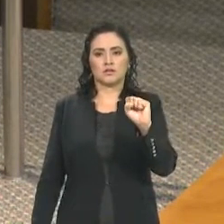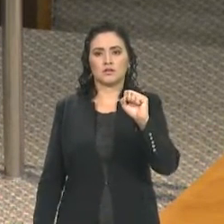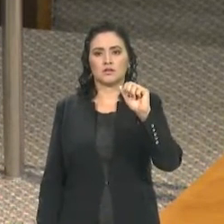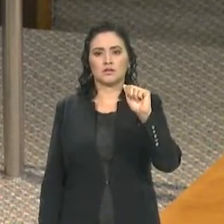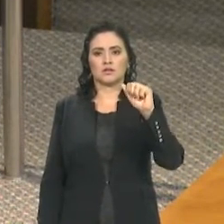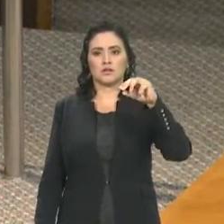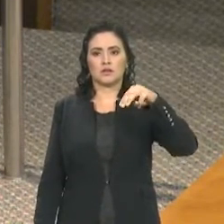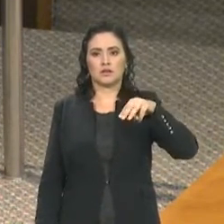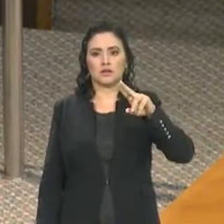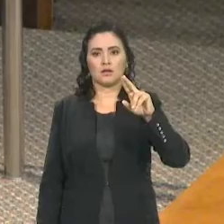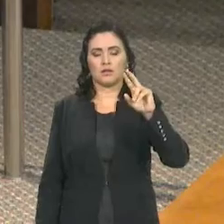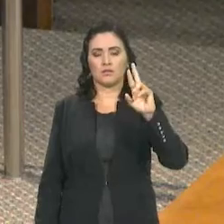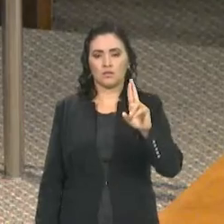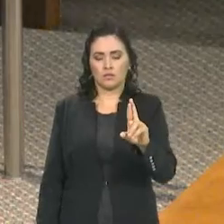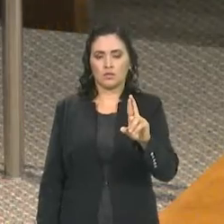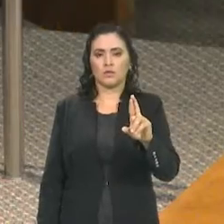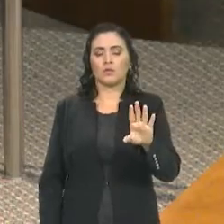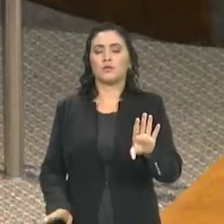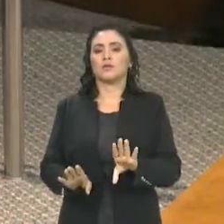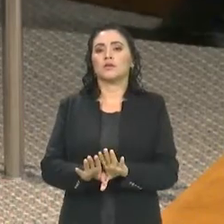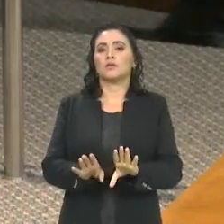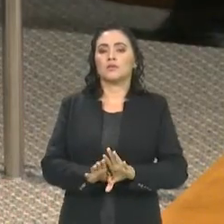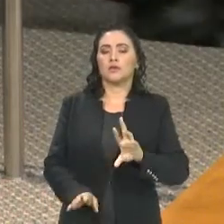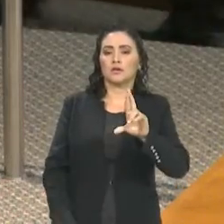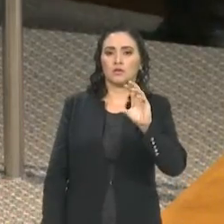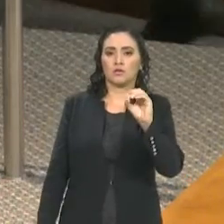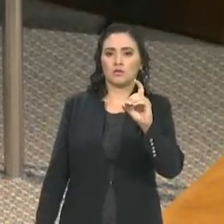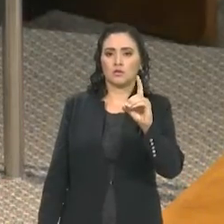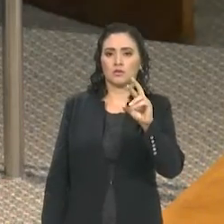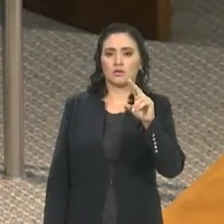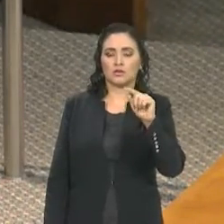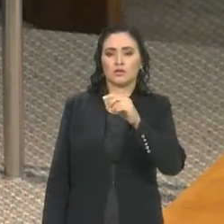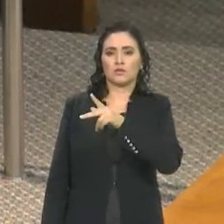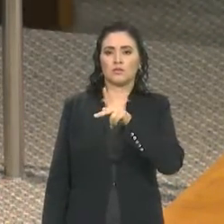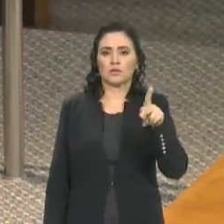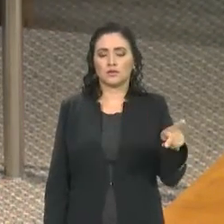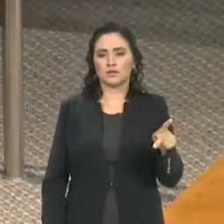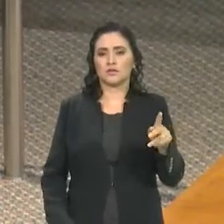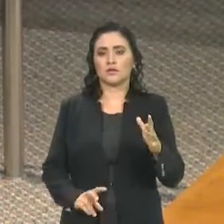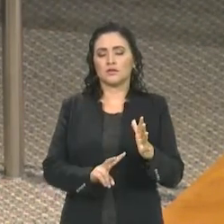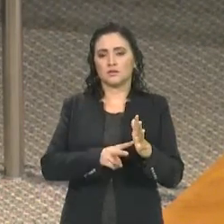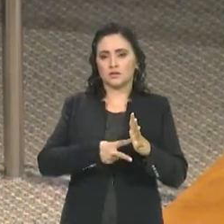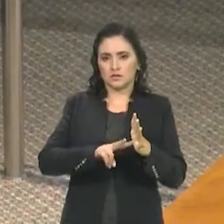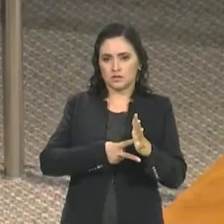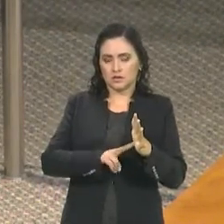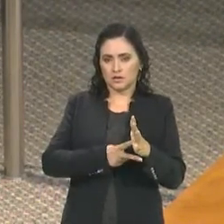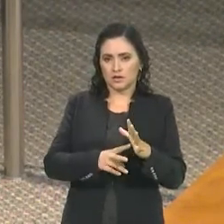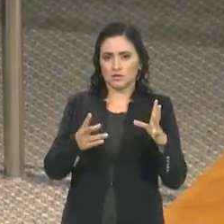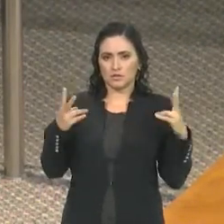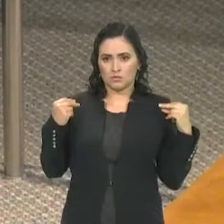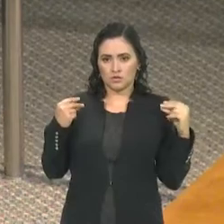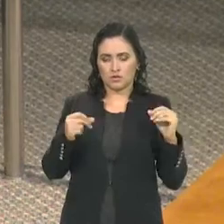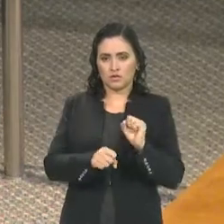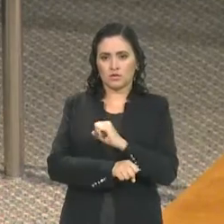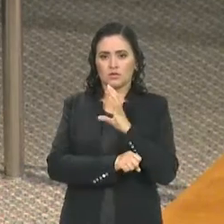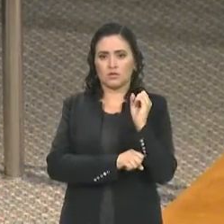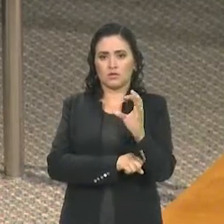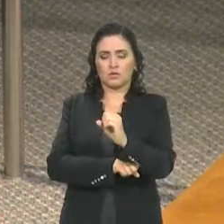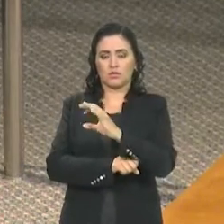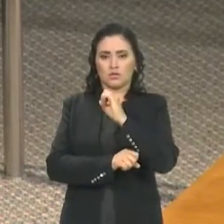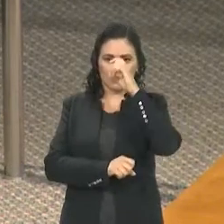Sindicato dos Condutores de Ambulância do Estado do Maranhão. Na última sexta-feira, eles estiveram fazendo uma manifestação